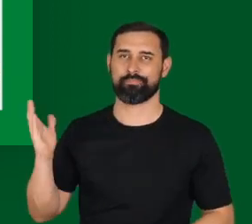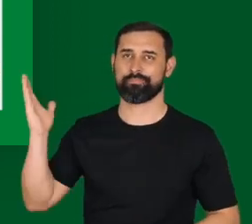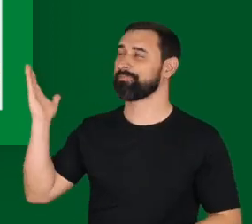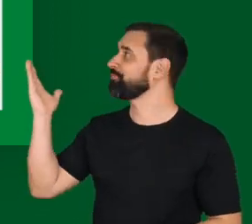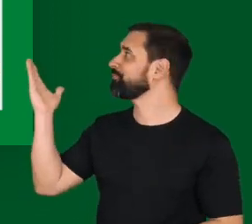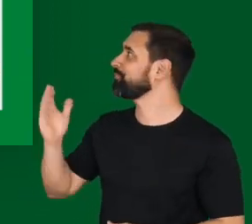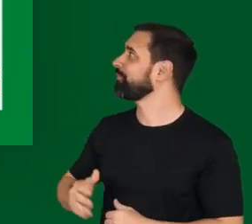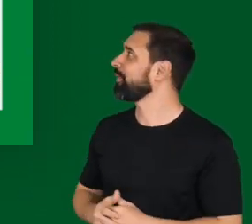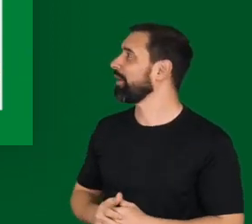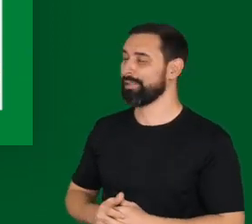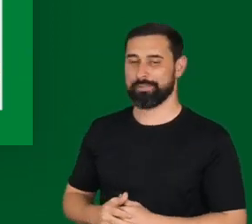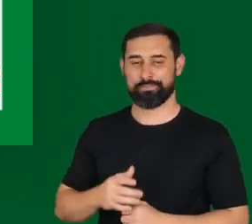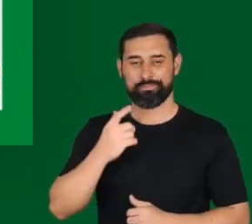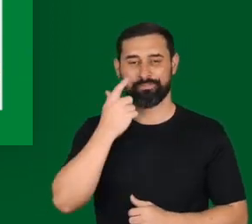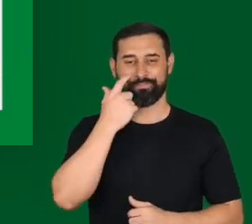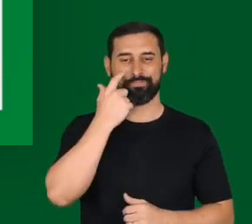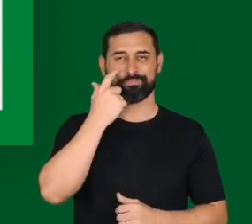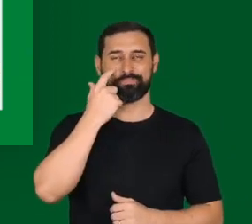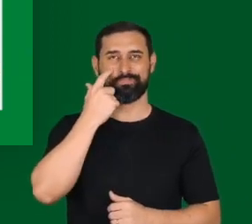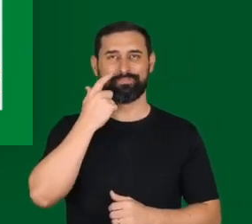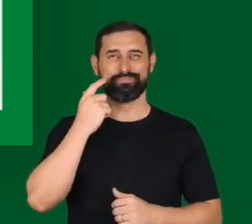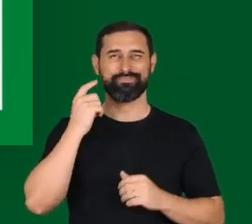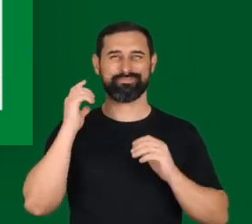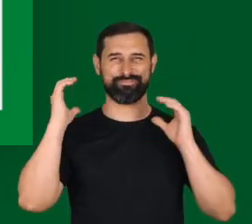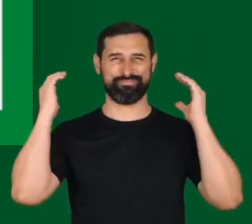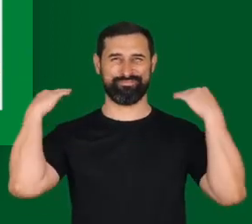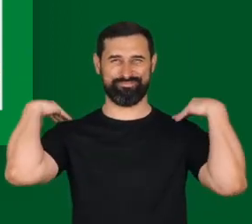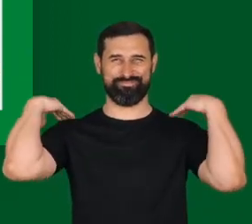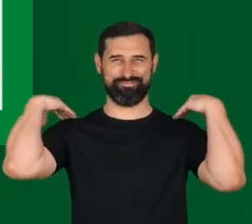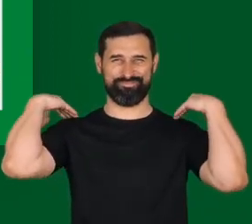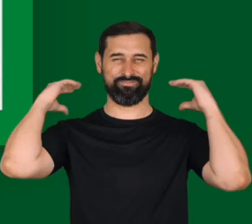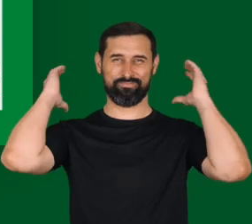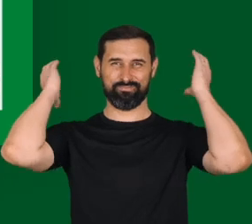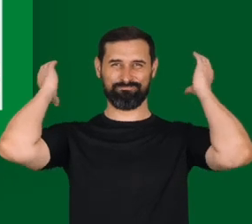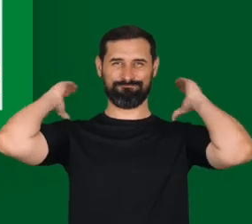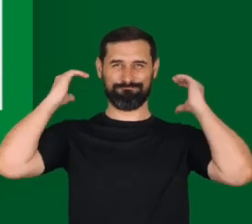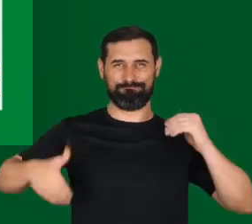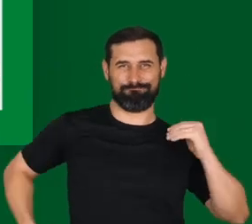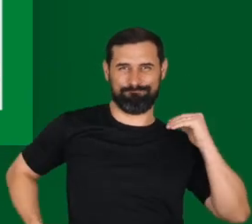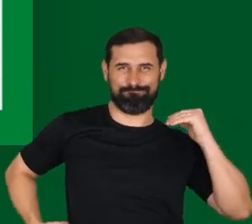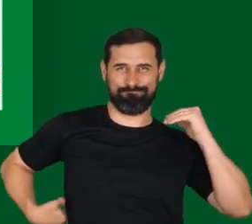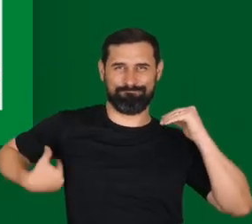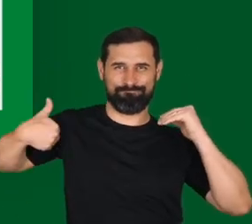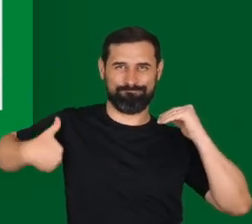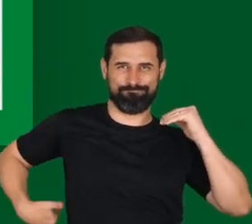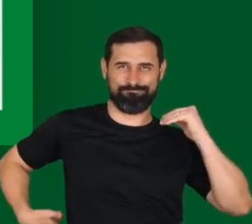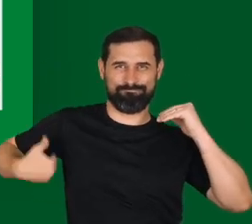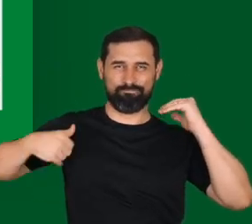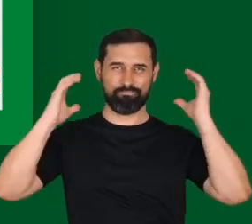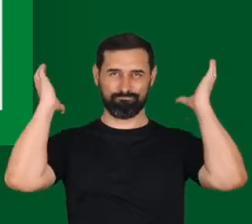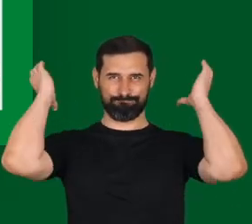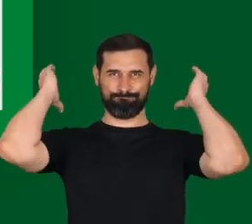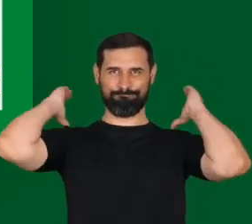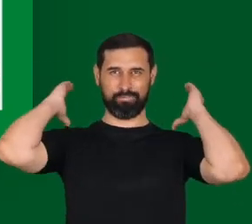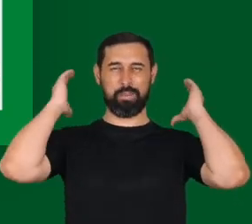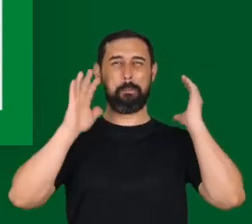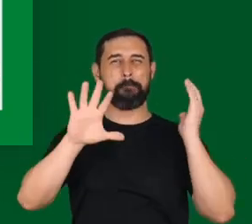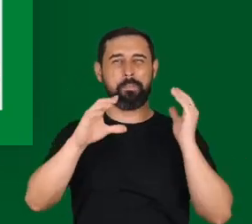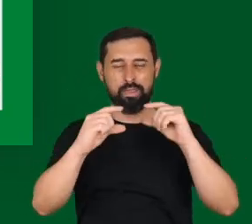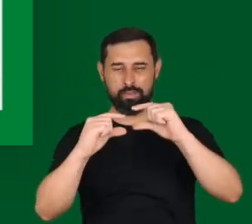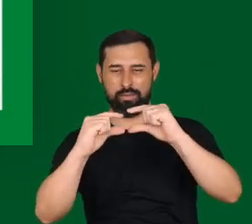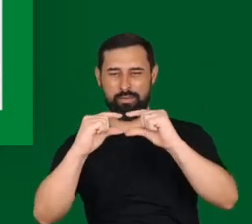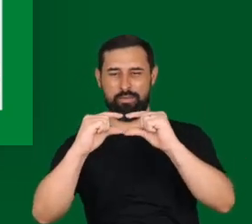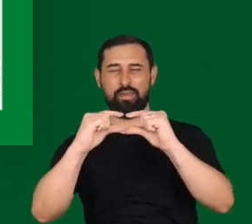um coxim, principalmente na região torácica aqui, né? Até o final do bumbum aqui da criança, da região